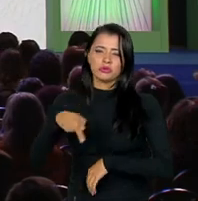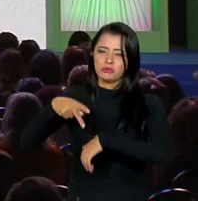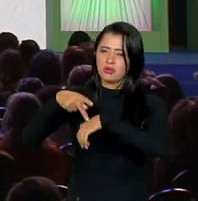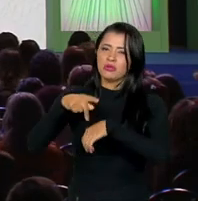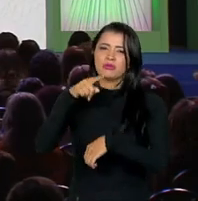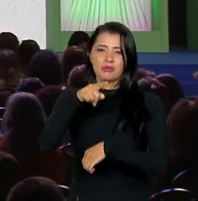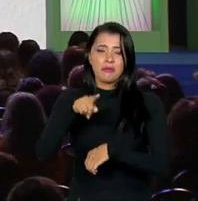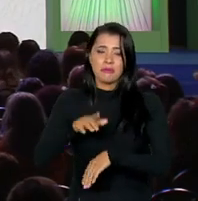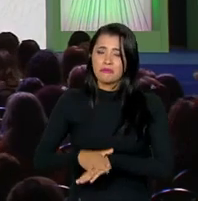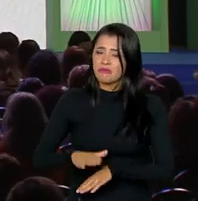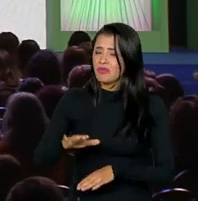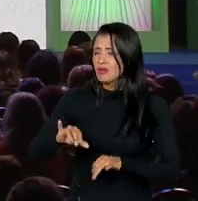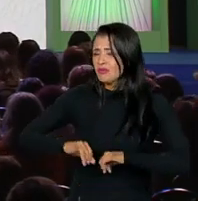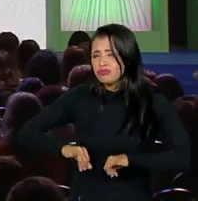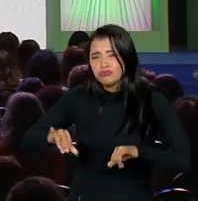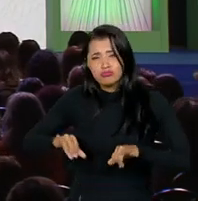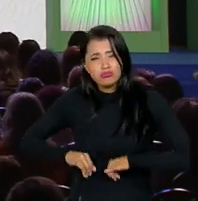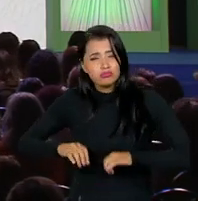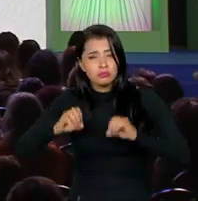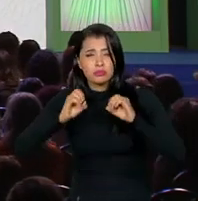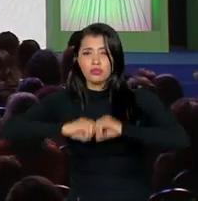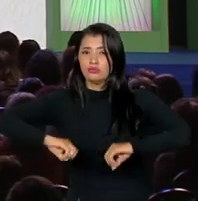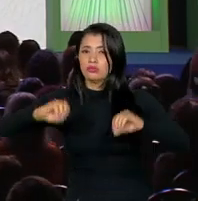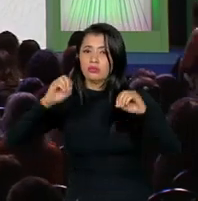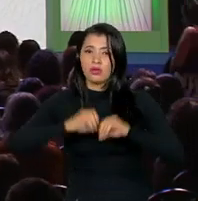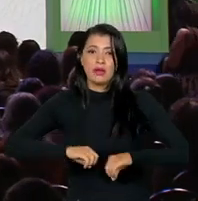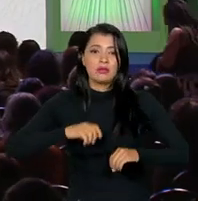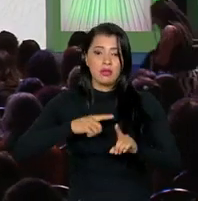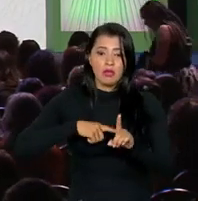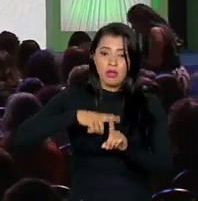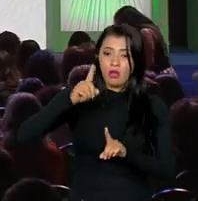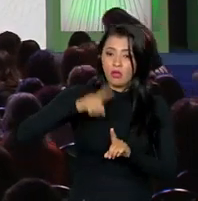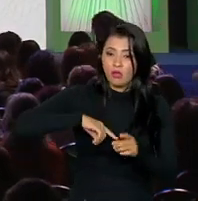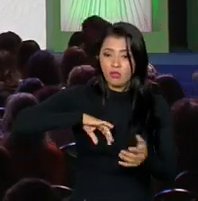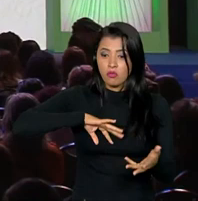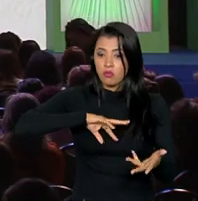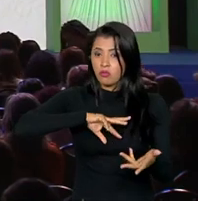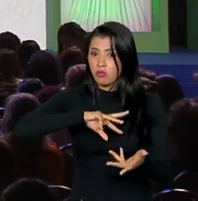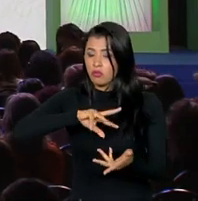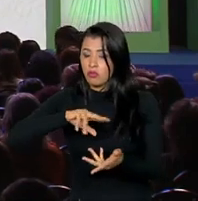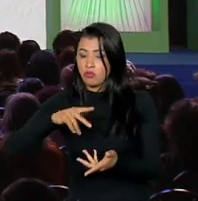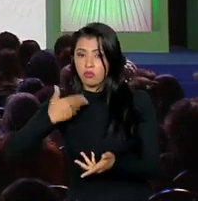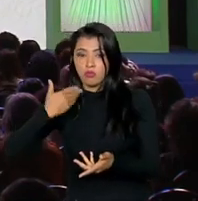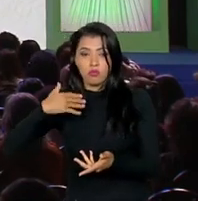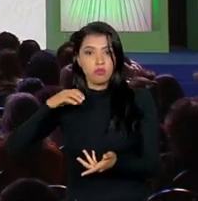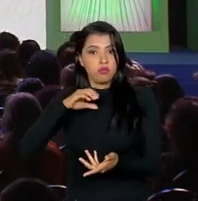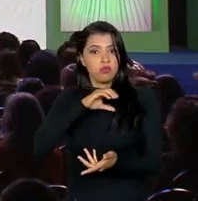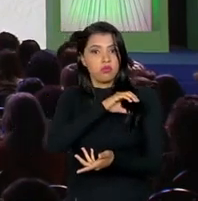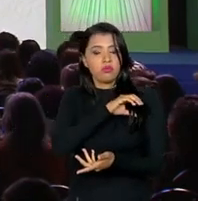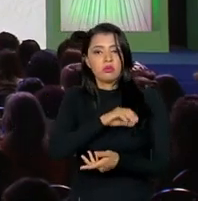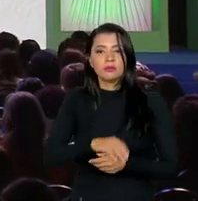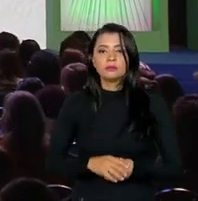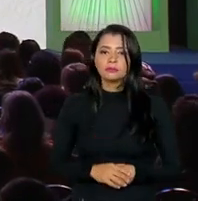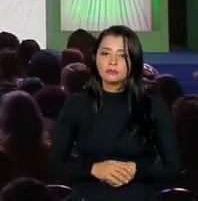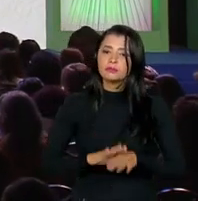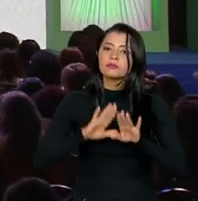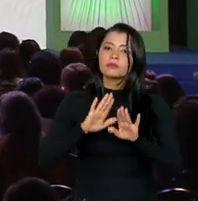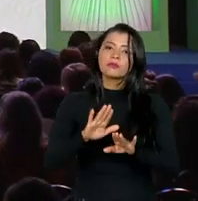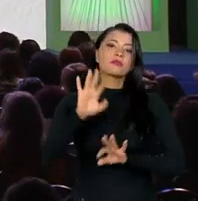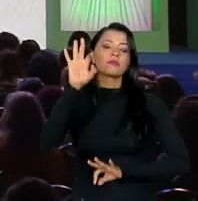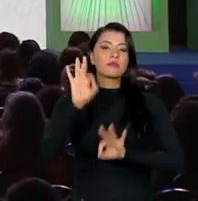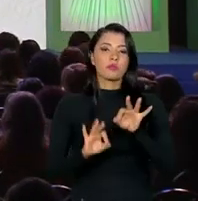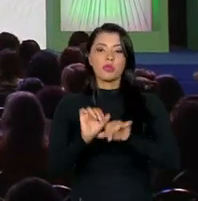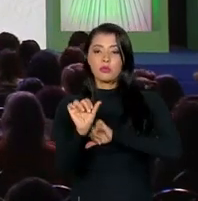serão as mais afetadas com o aumento da temperatura da Terra. Agora, o plano de